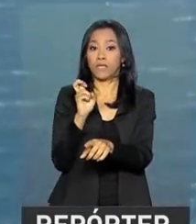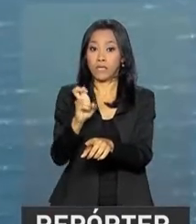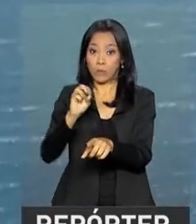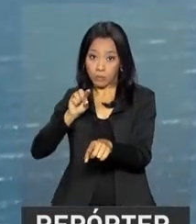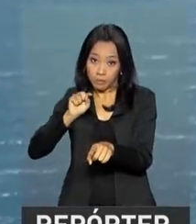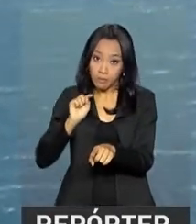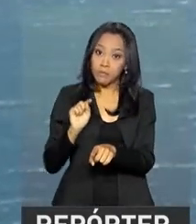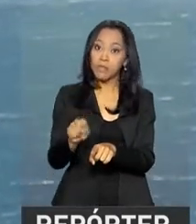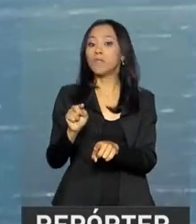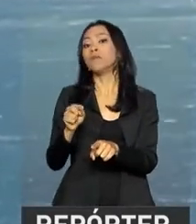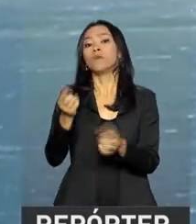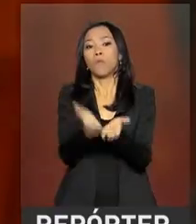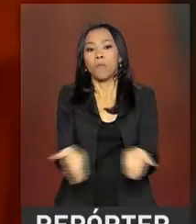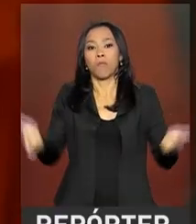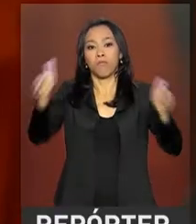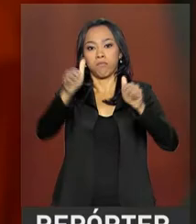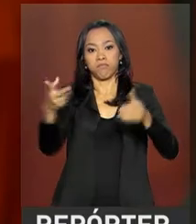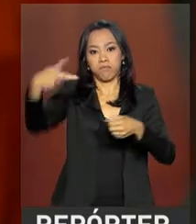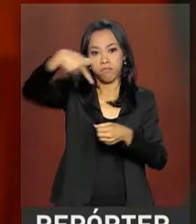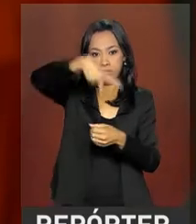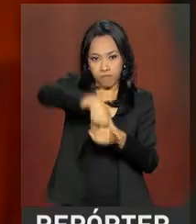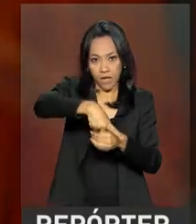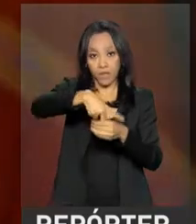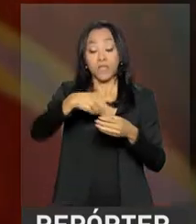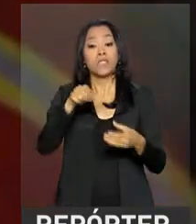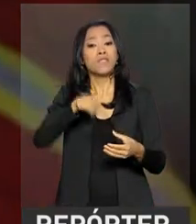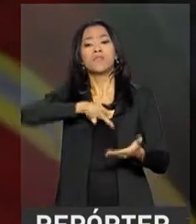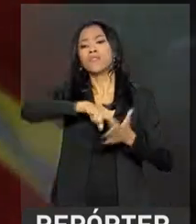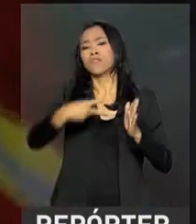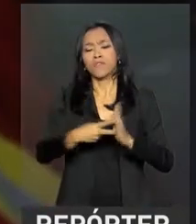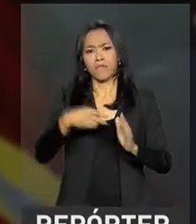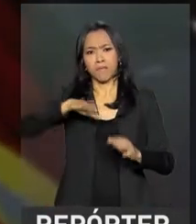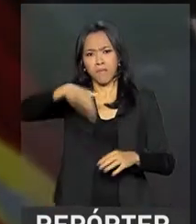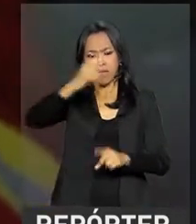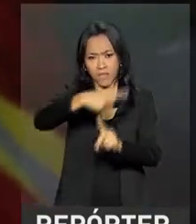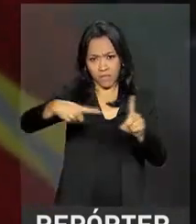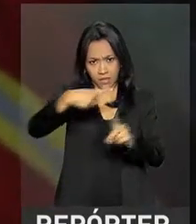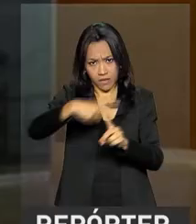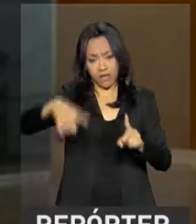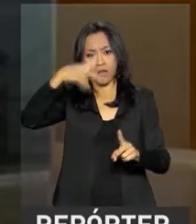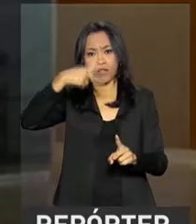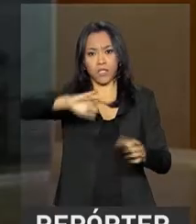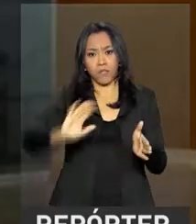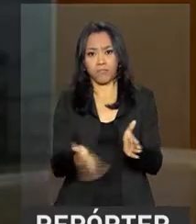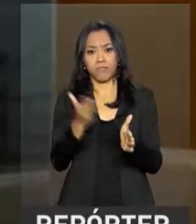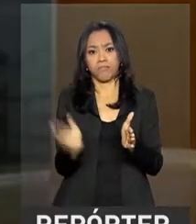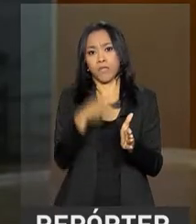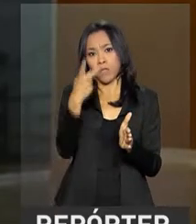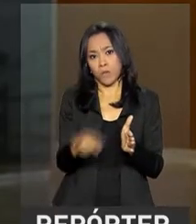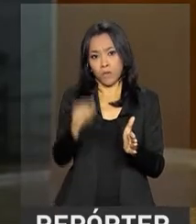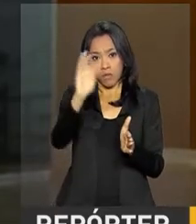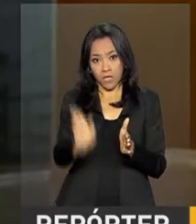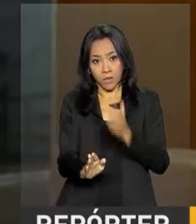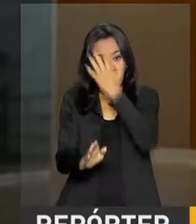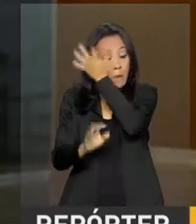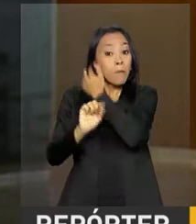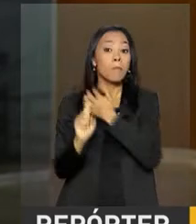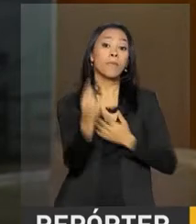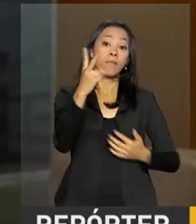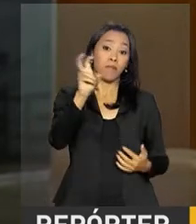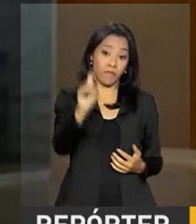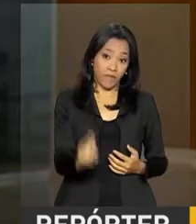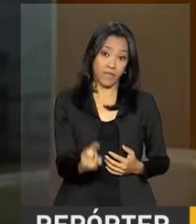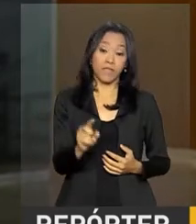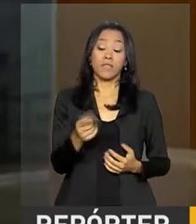barris/dia do pré sal o que representa mais da metade da produção nacional pela primeira vez a produção de petróleo